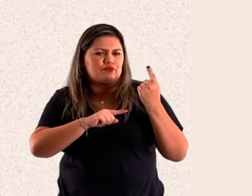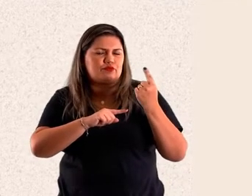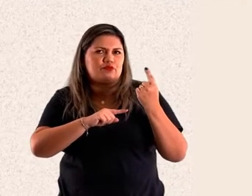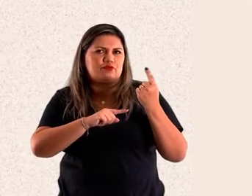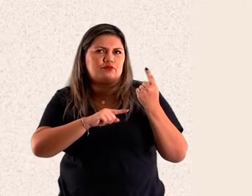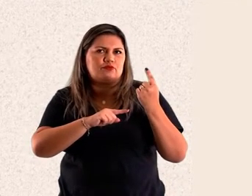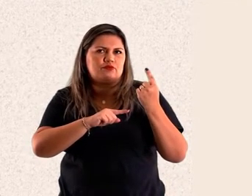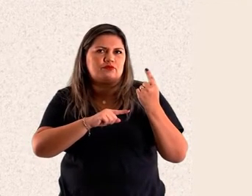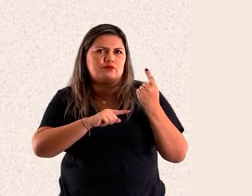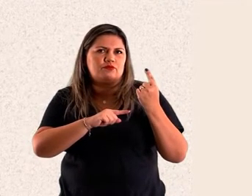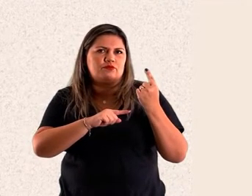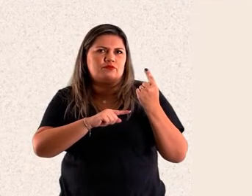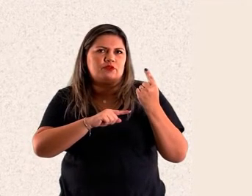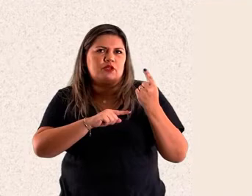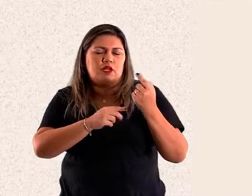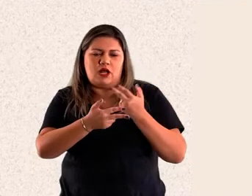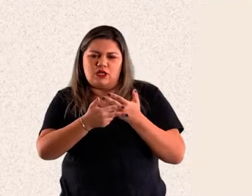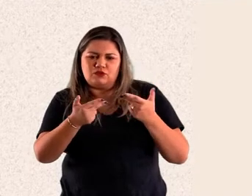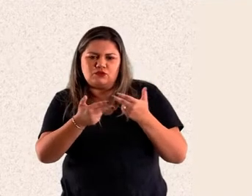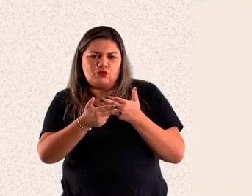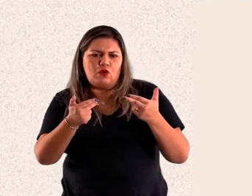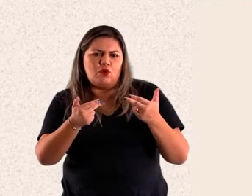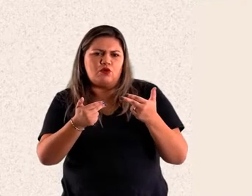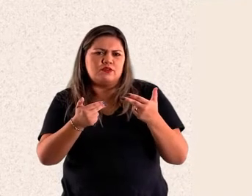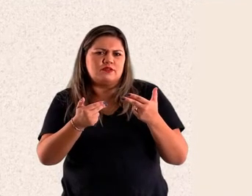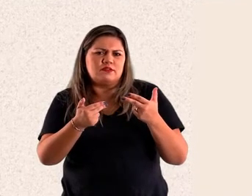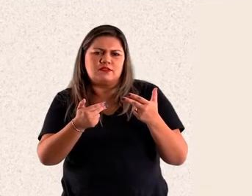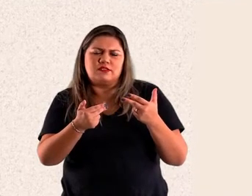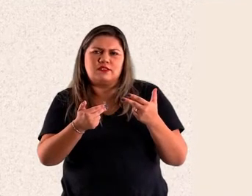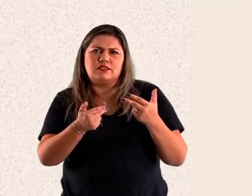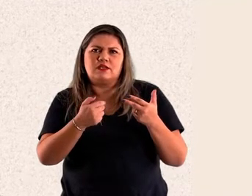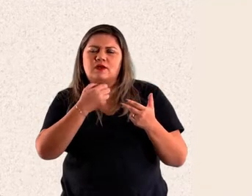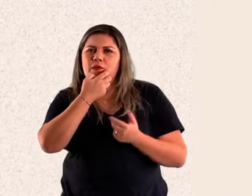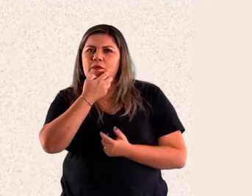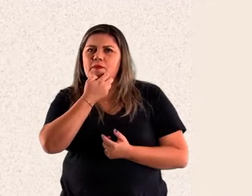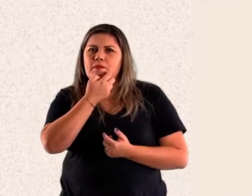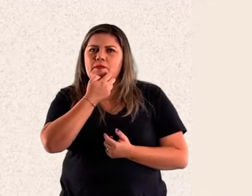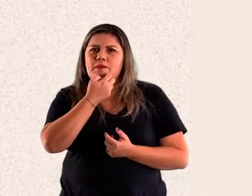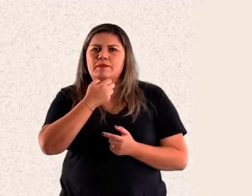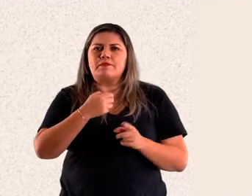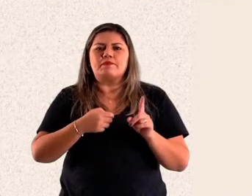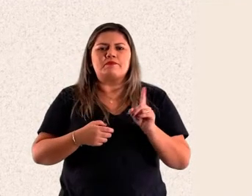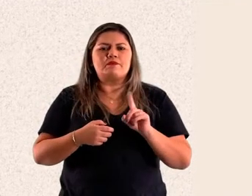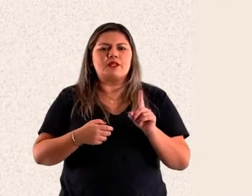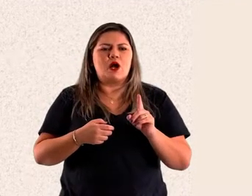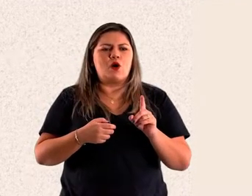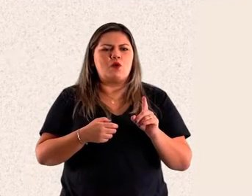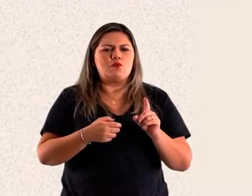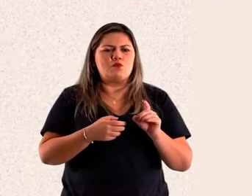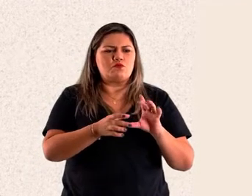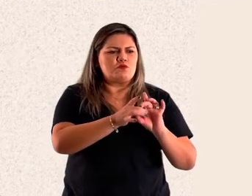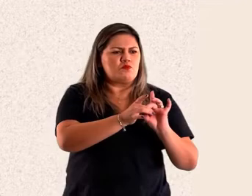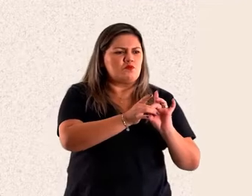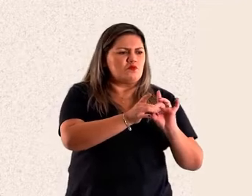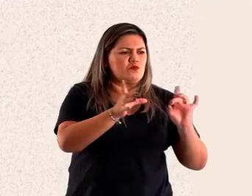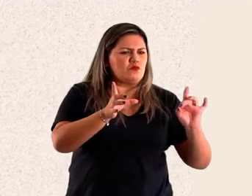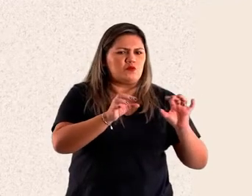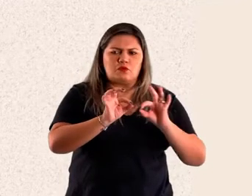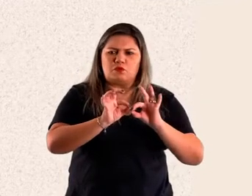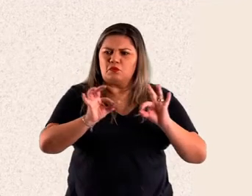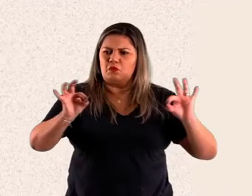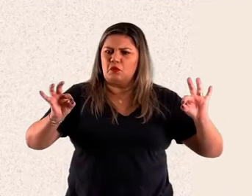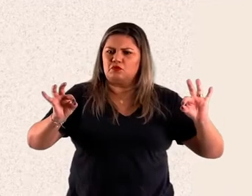e as coisas não são isso ou aquilo separadas elas não são duas